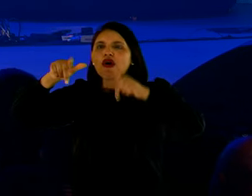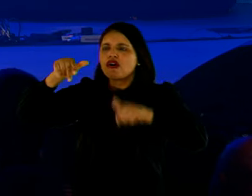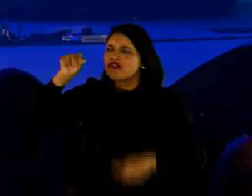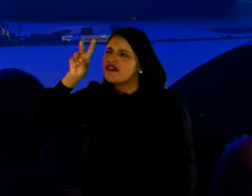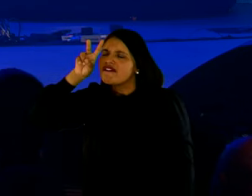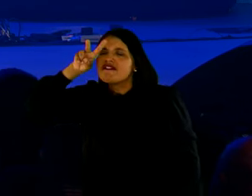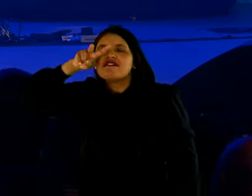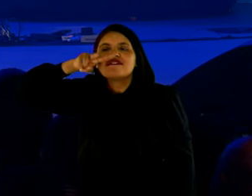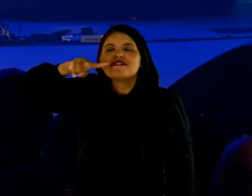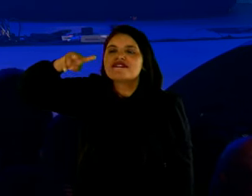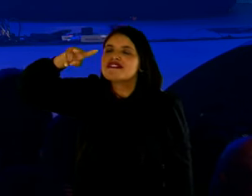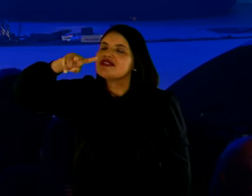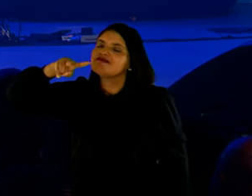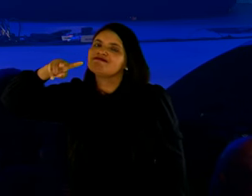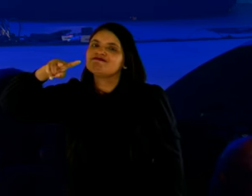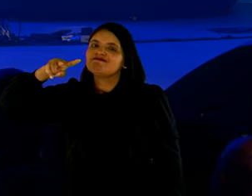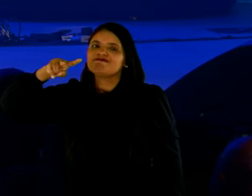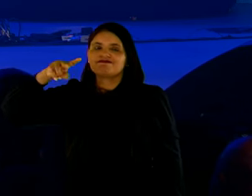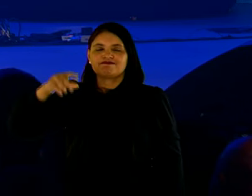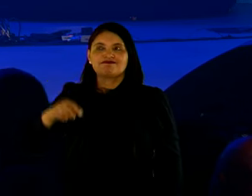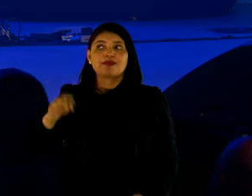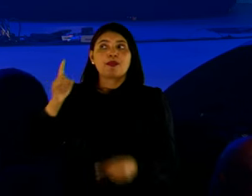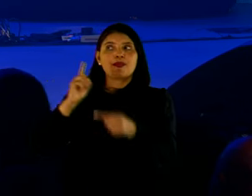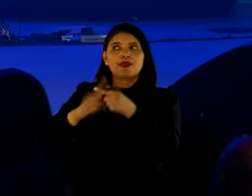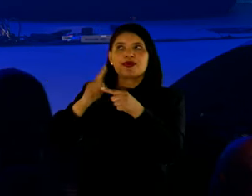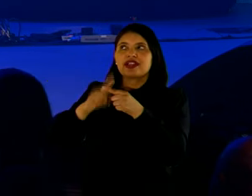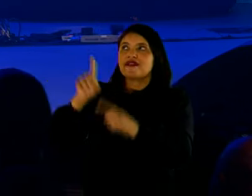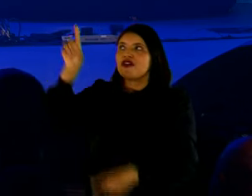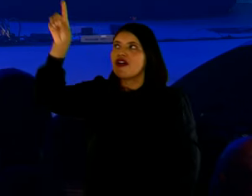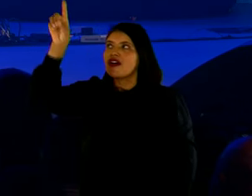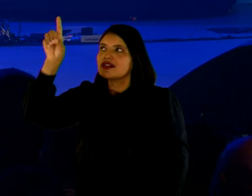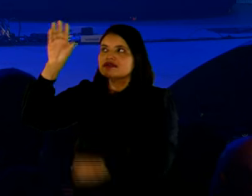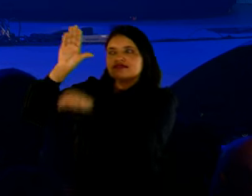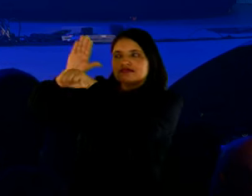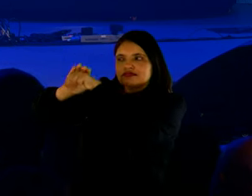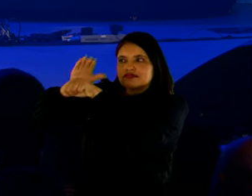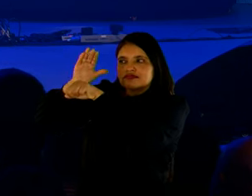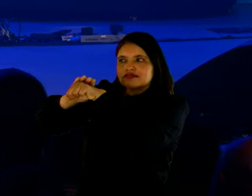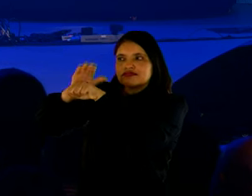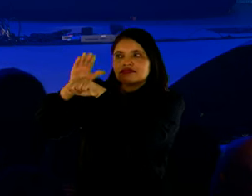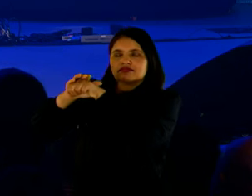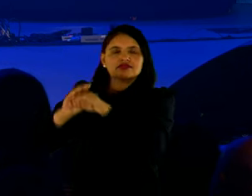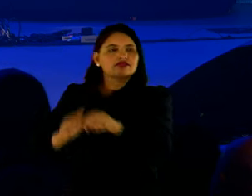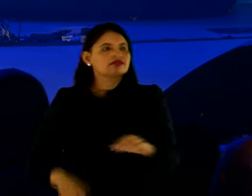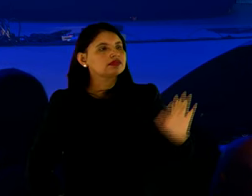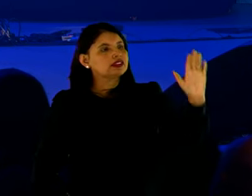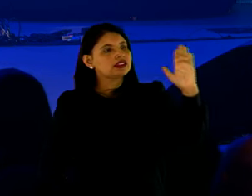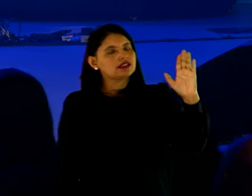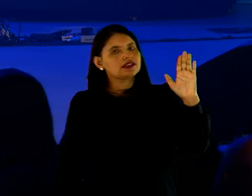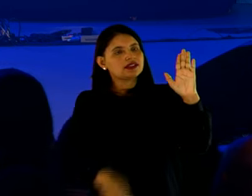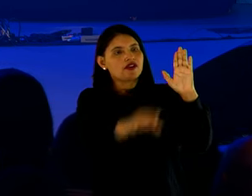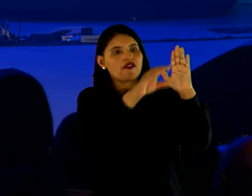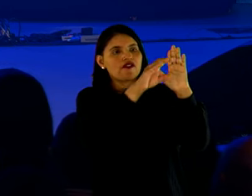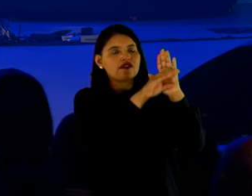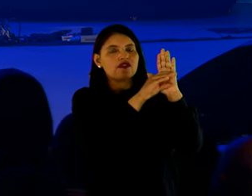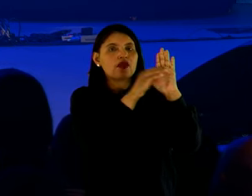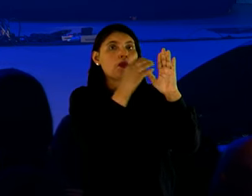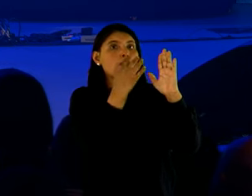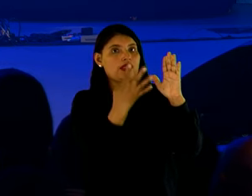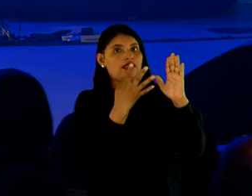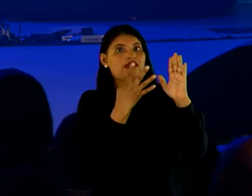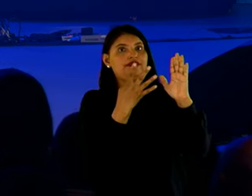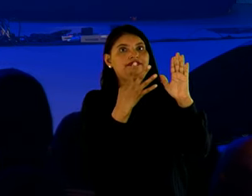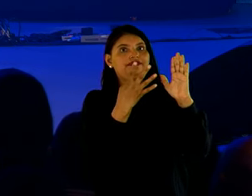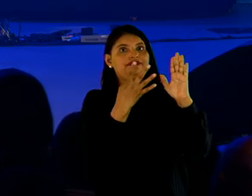pertence ao Senhor. Versículo número quatro. Mas o Senhor mandou ao mar. Olha a consequência de um